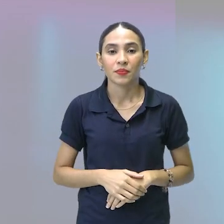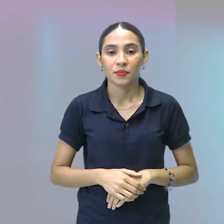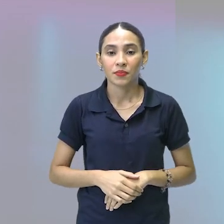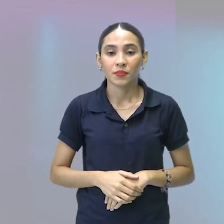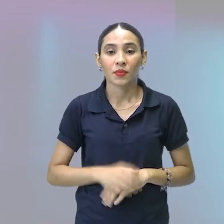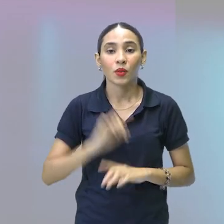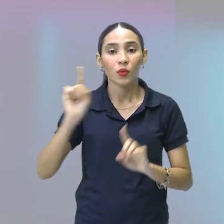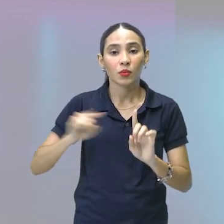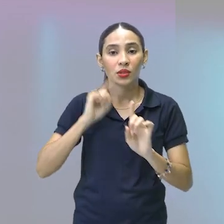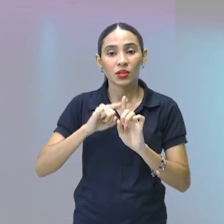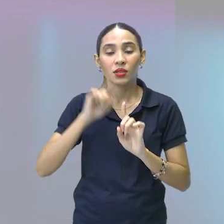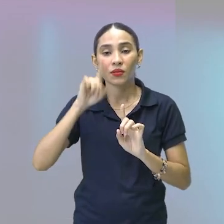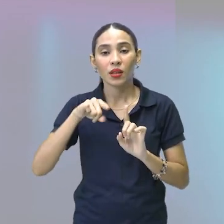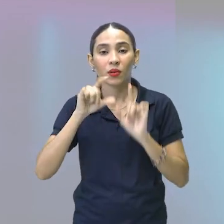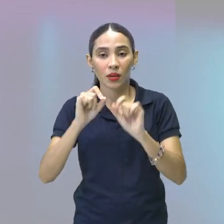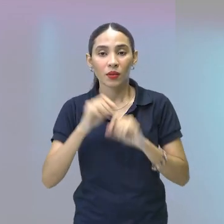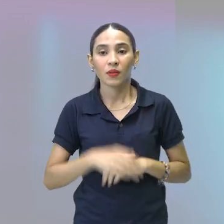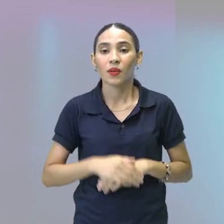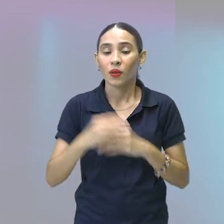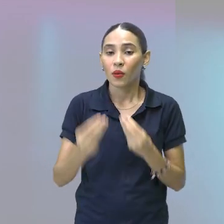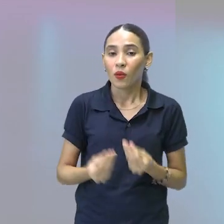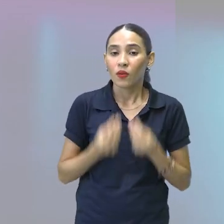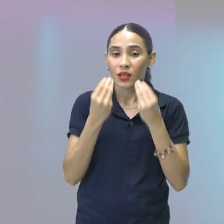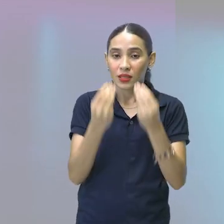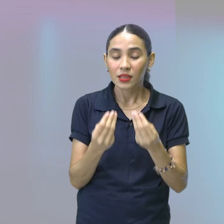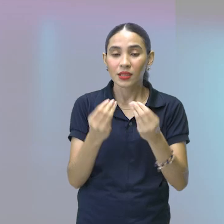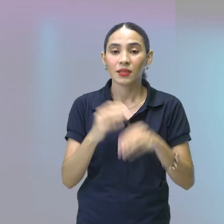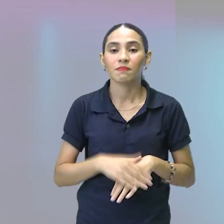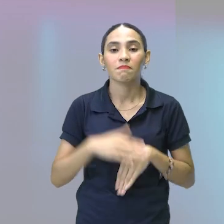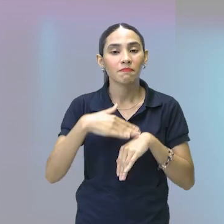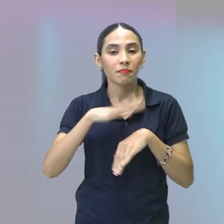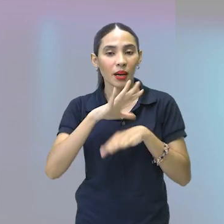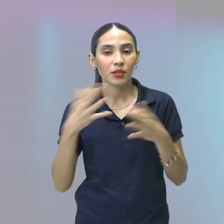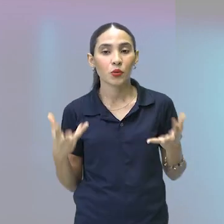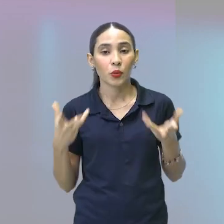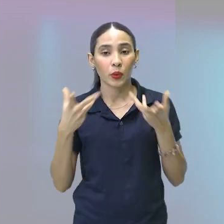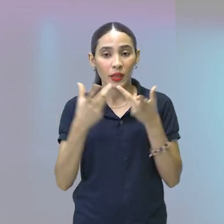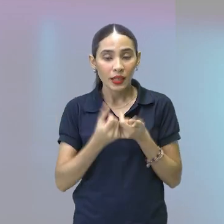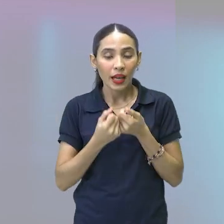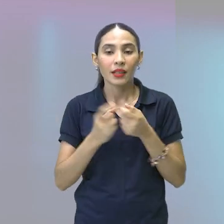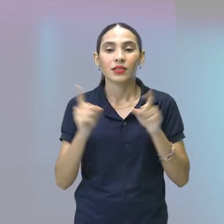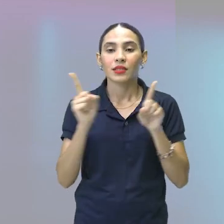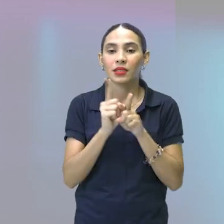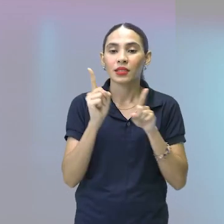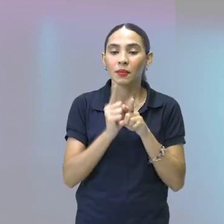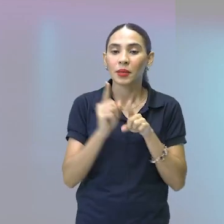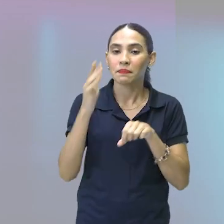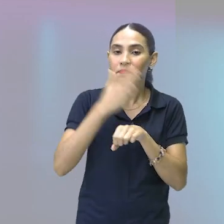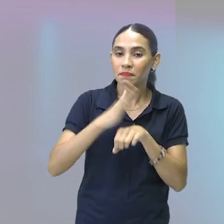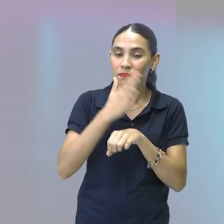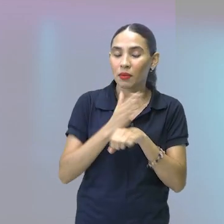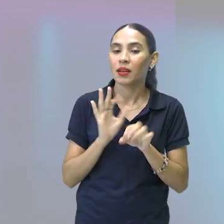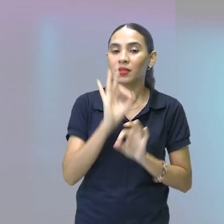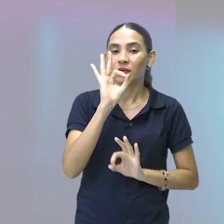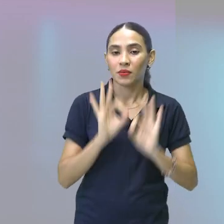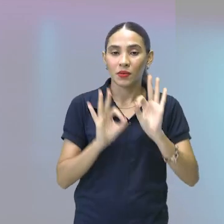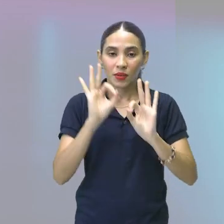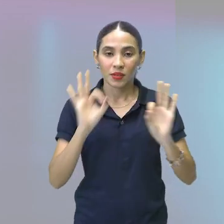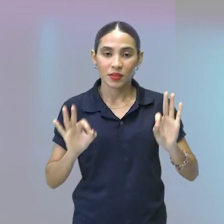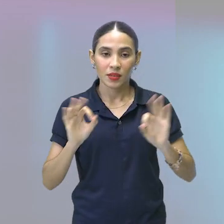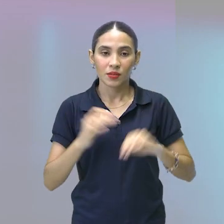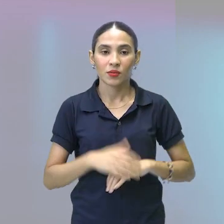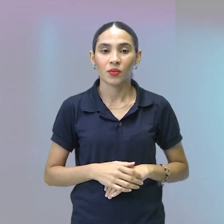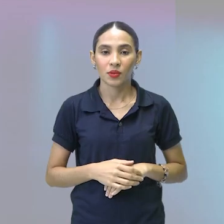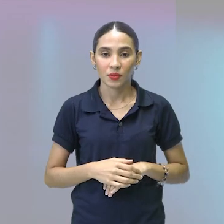negócios. O objetivo é oferecer mais eficiência e